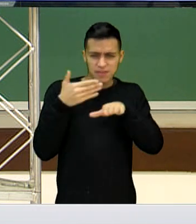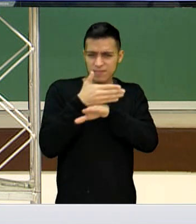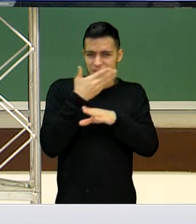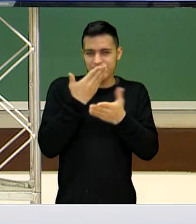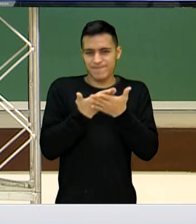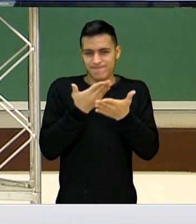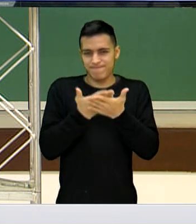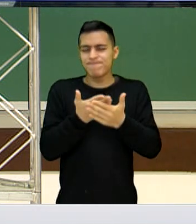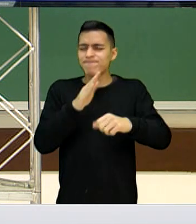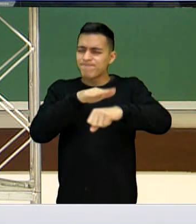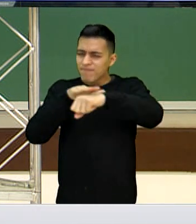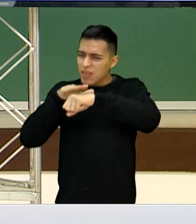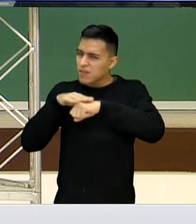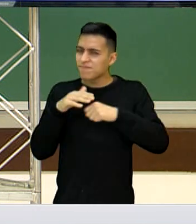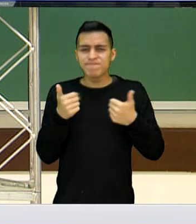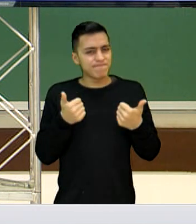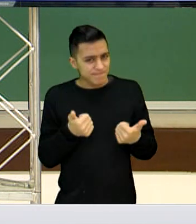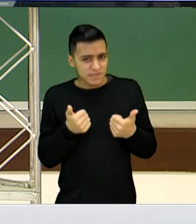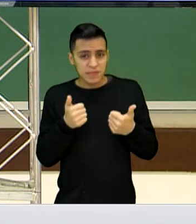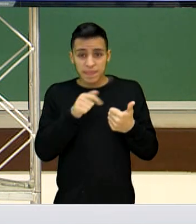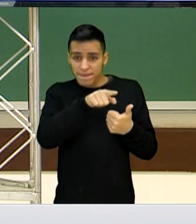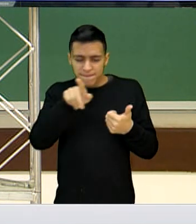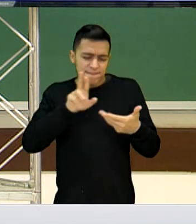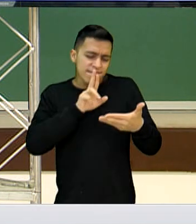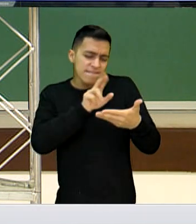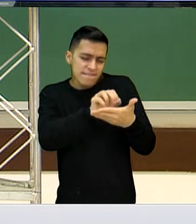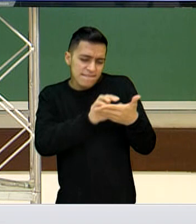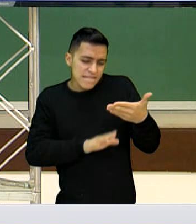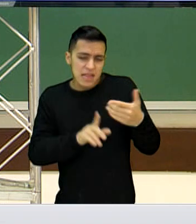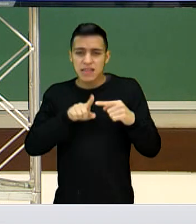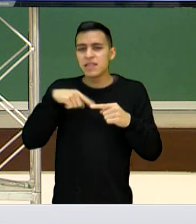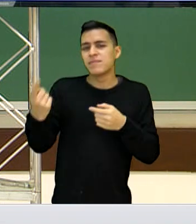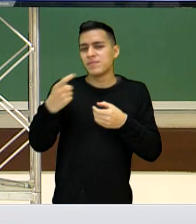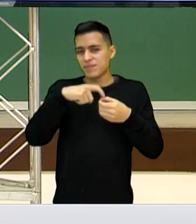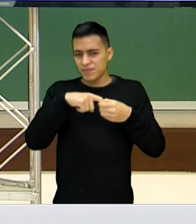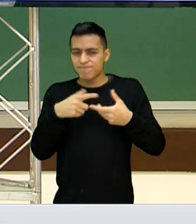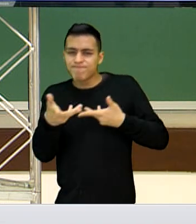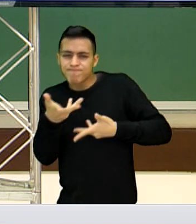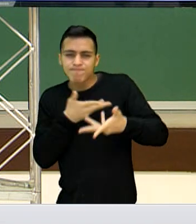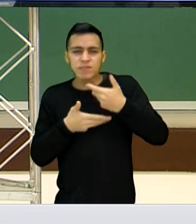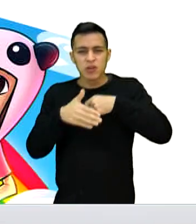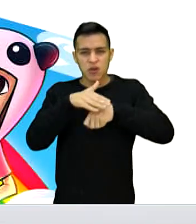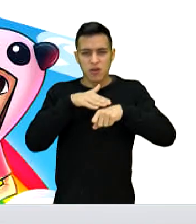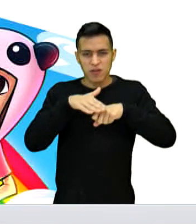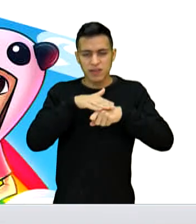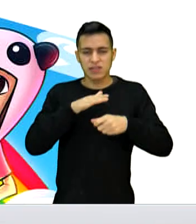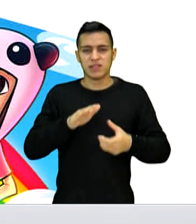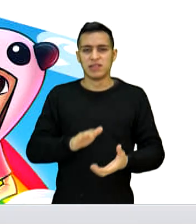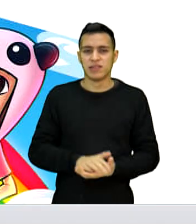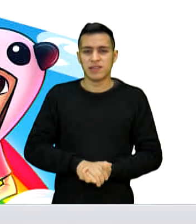da aula. Vou dar um tempo para você fazer essas atividades e aí a professora volta para conversar.